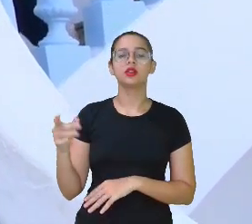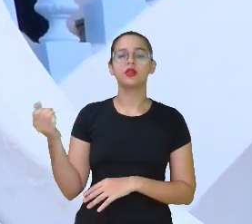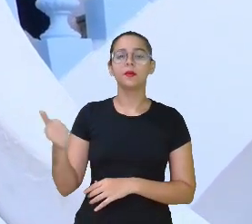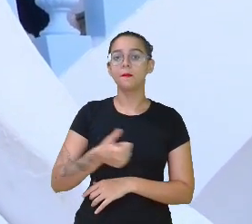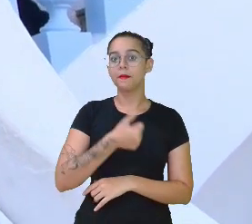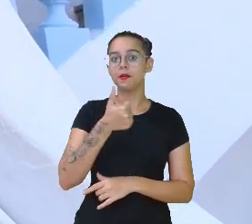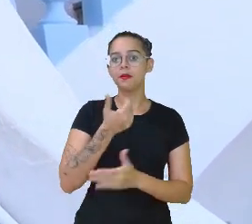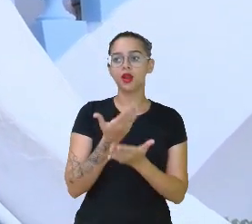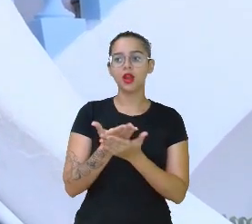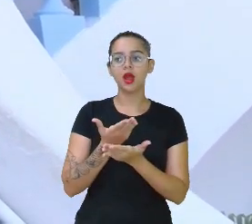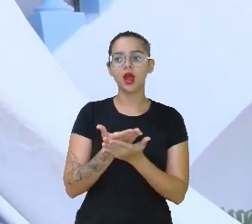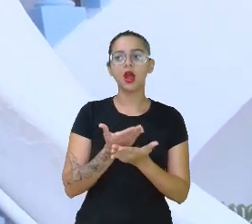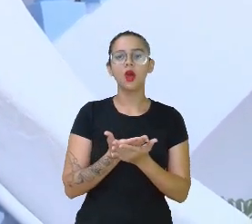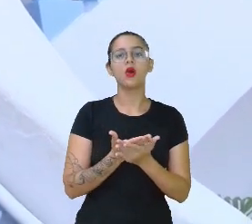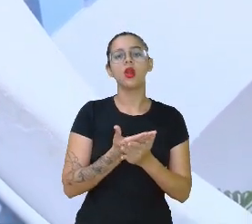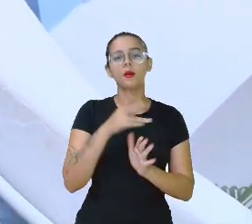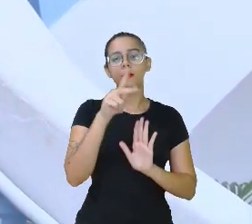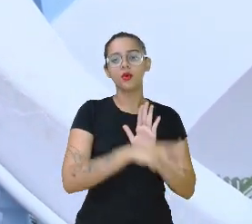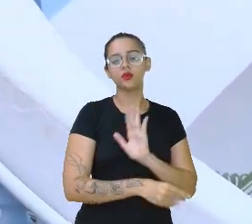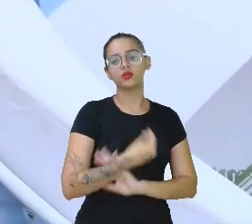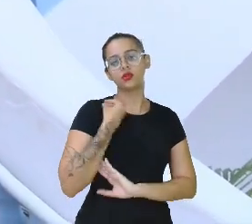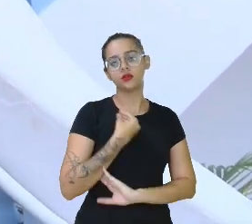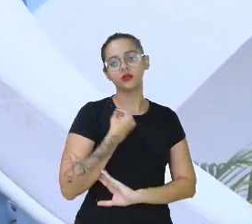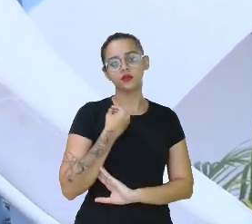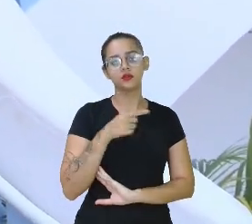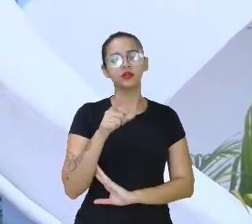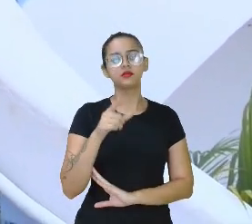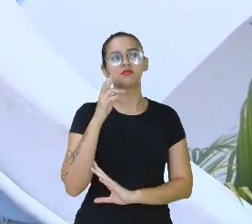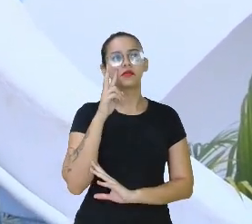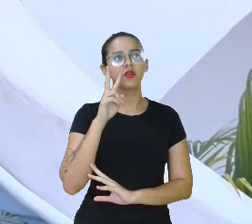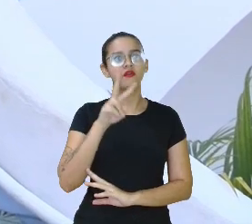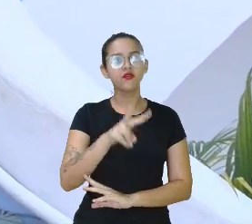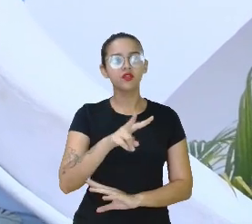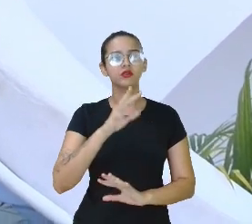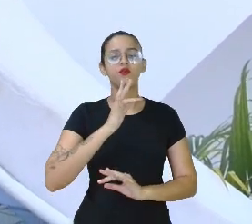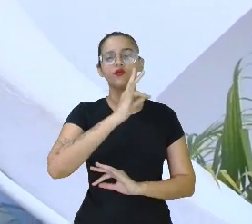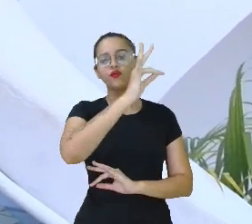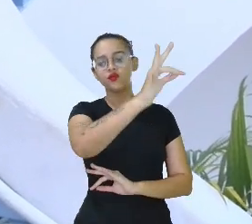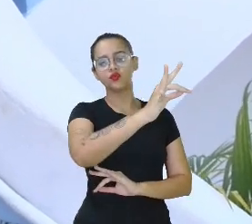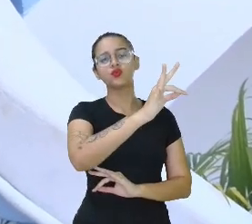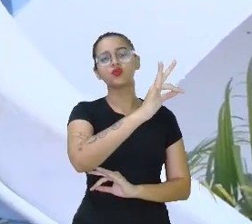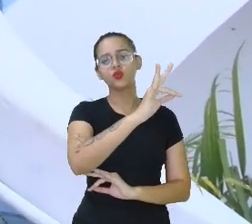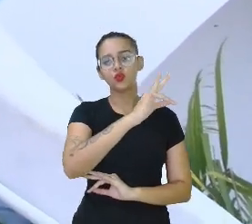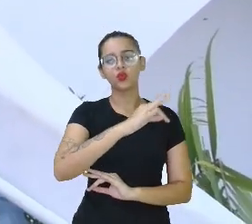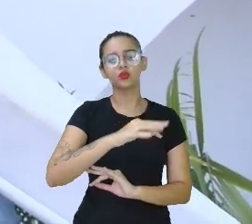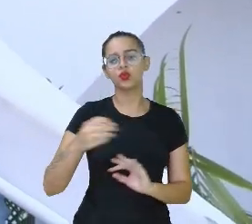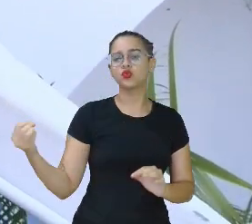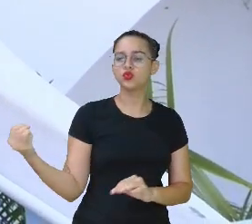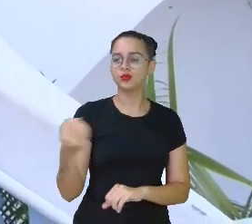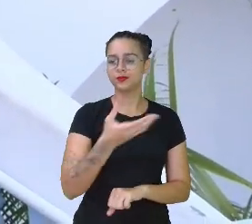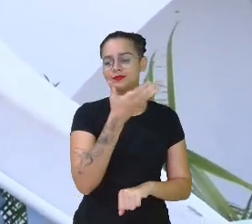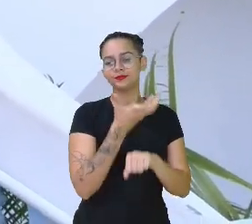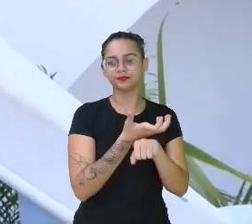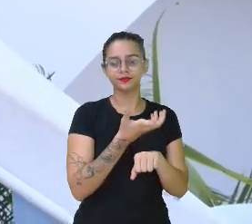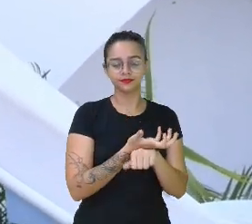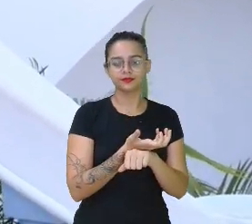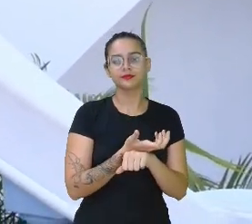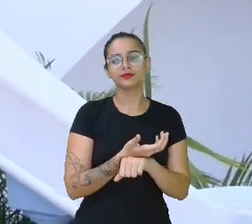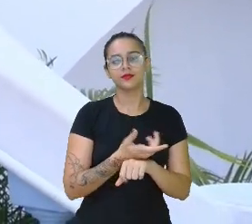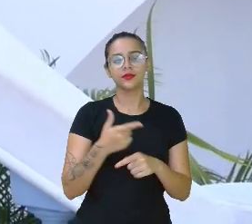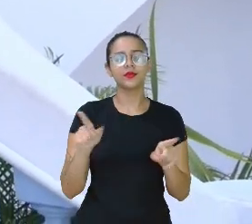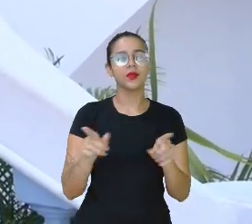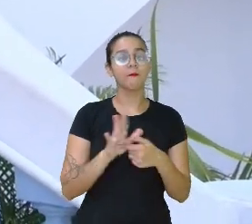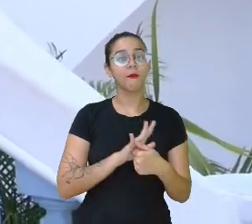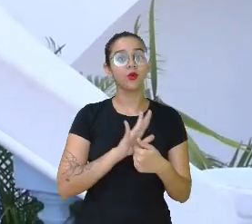primeira aula de projeto de vida. E essa é a nossa visão, enquanto novo componente, de